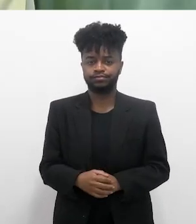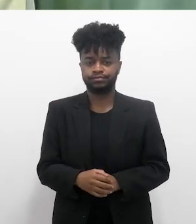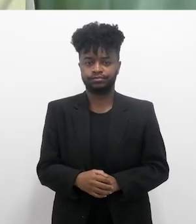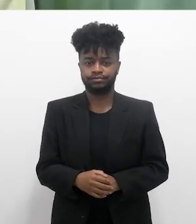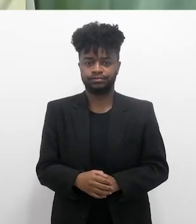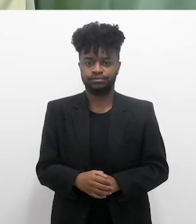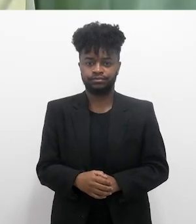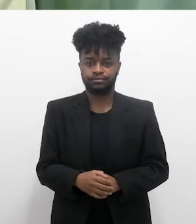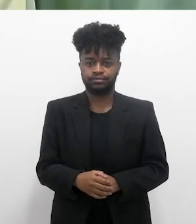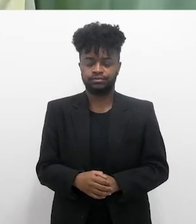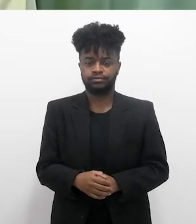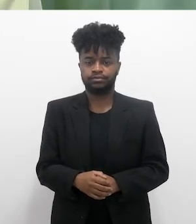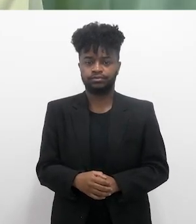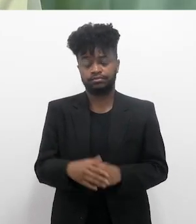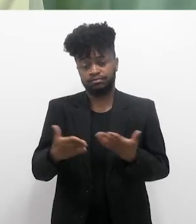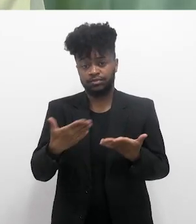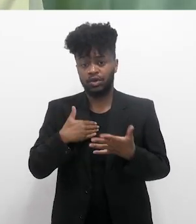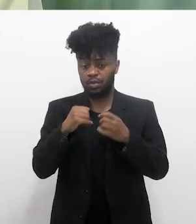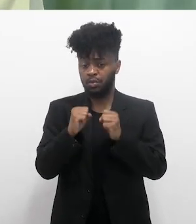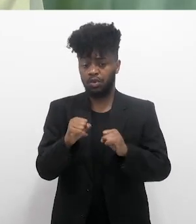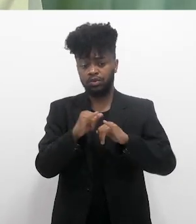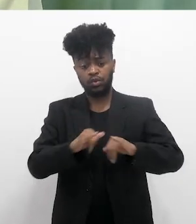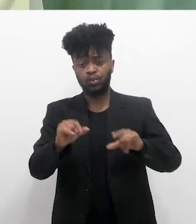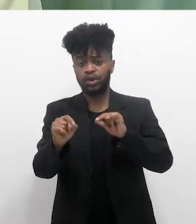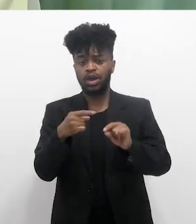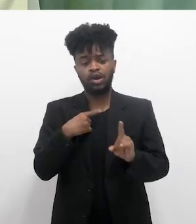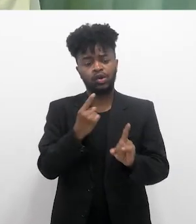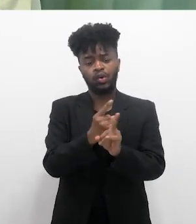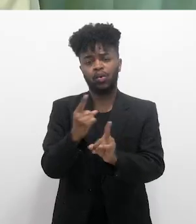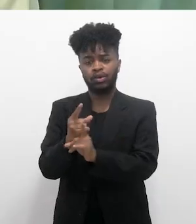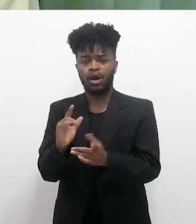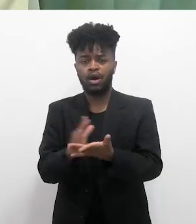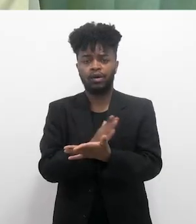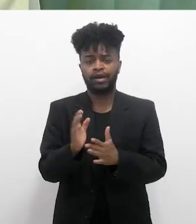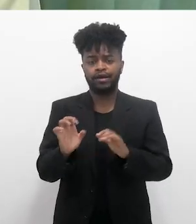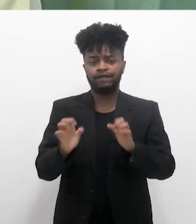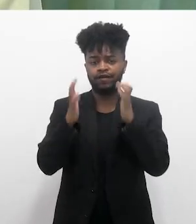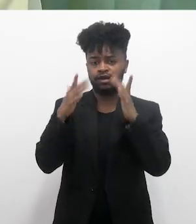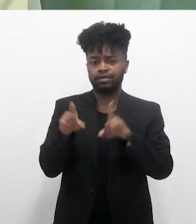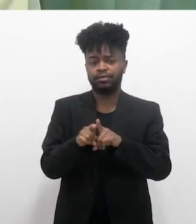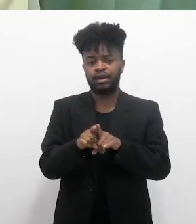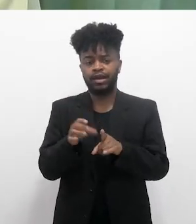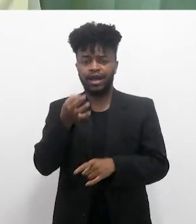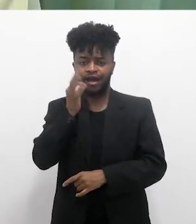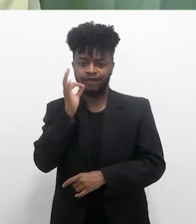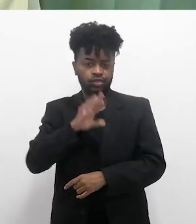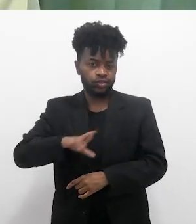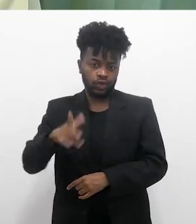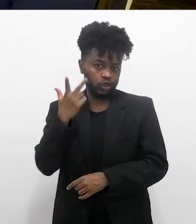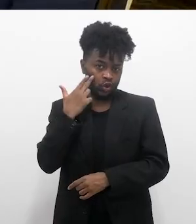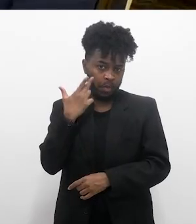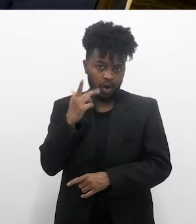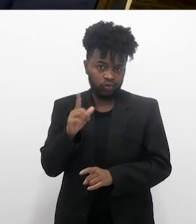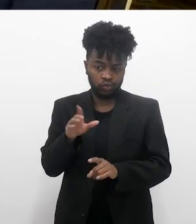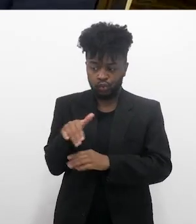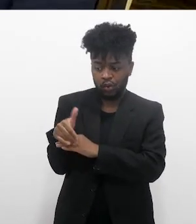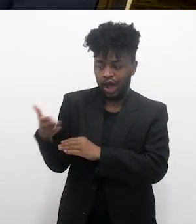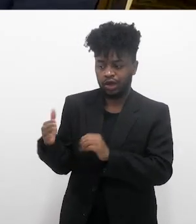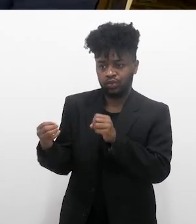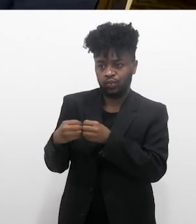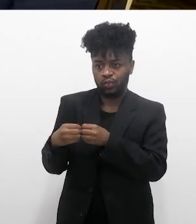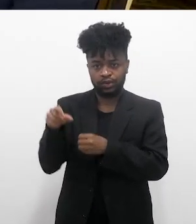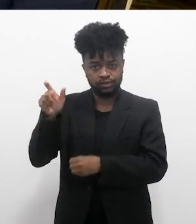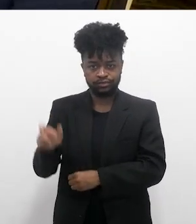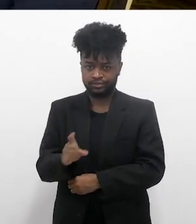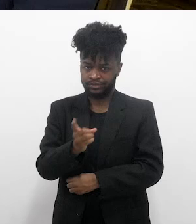E eu posso dizer, já encontrei com ele em alguns eventos lá no café. Não é normal estar do lado do Zico. A